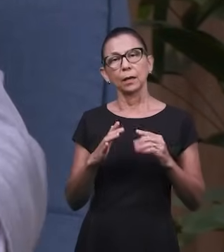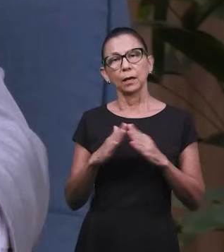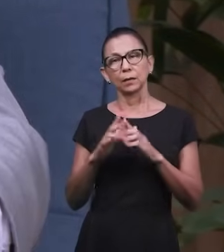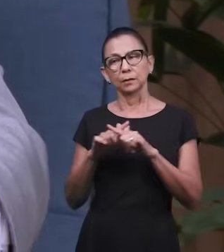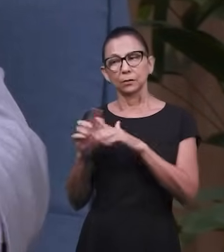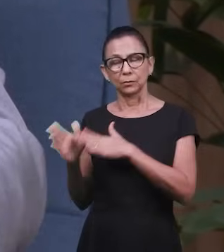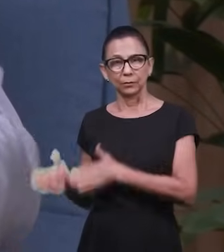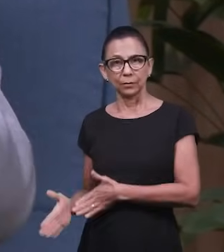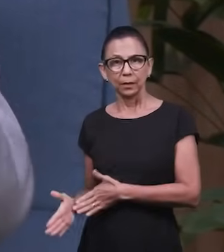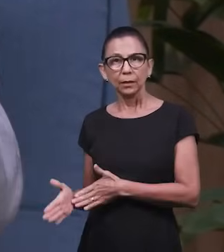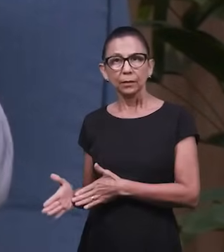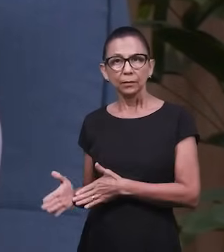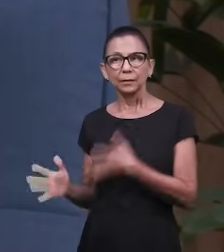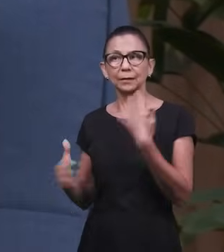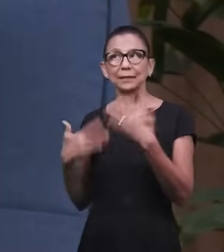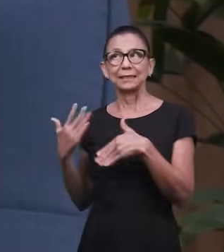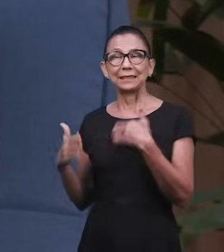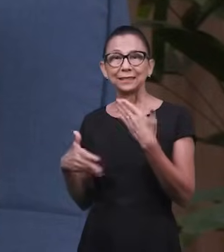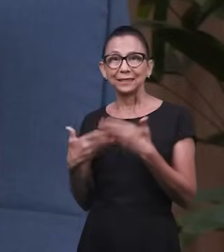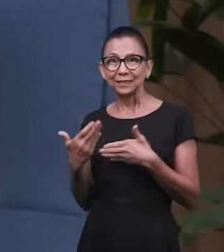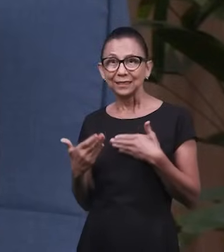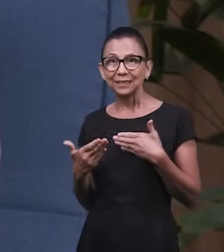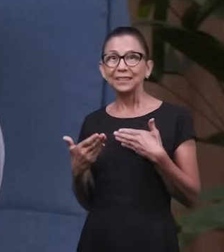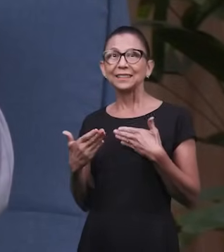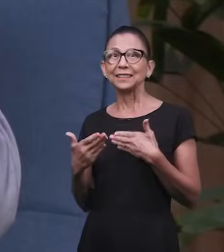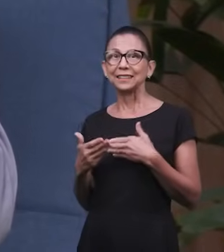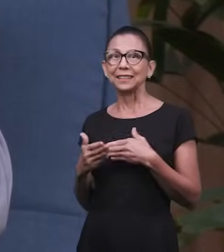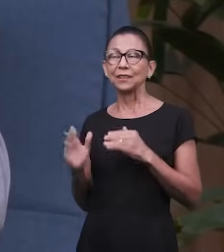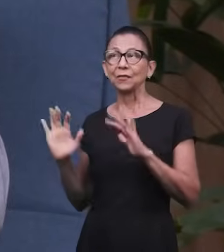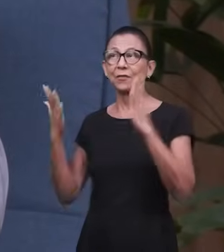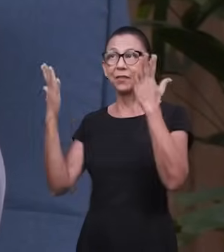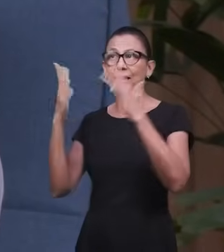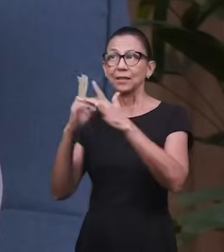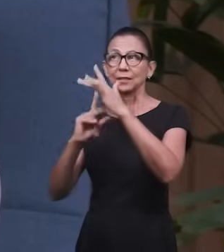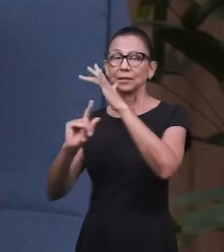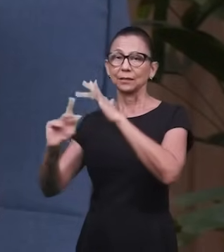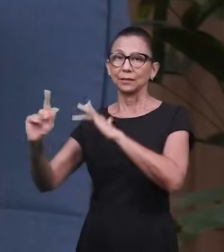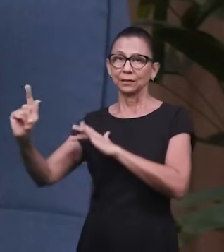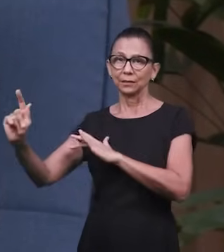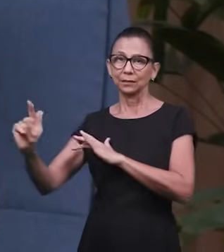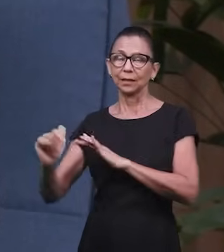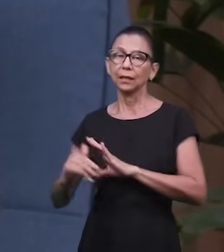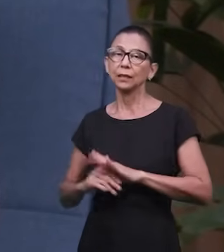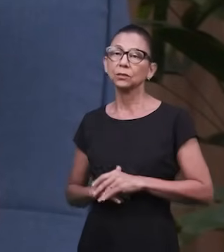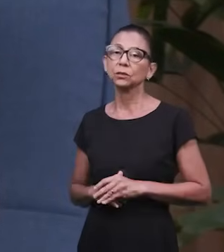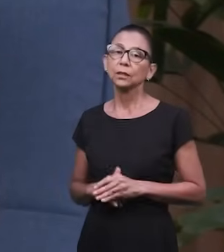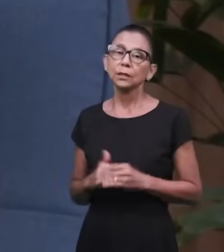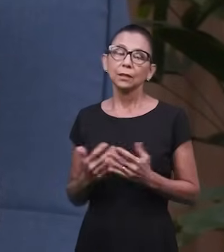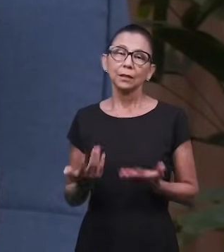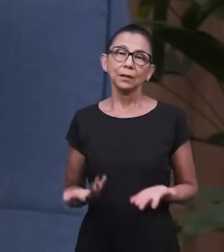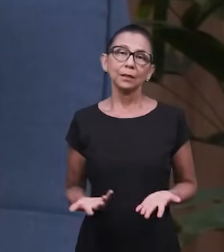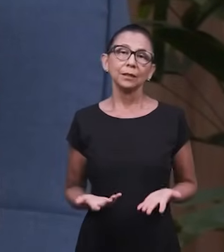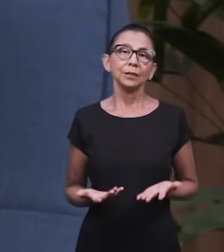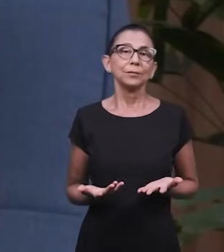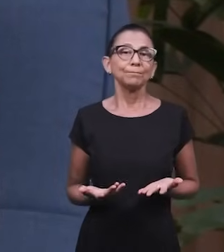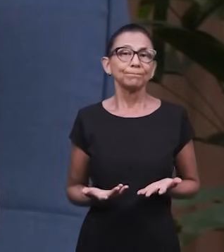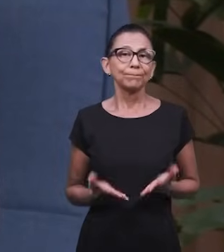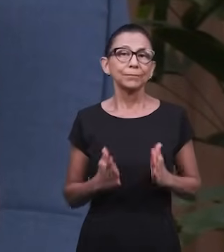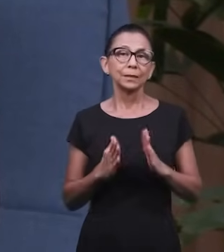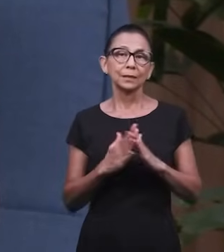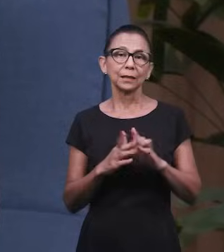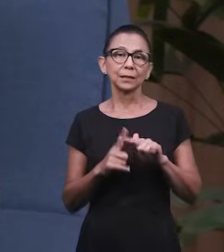desfrutar na eternidade, quanto o aspecto daquela igreja que fica. E é importante que haja essa